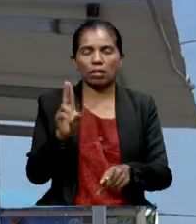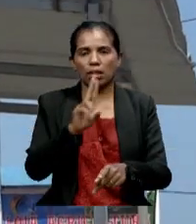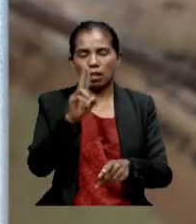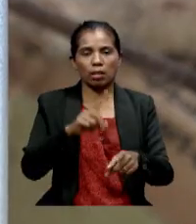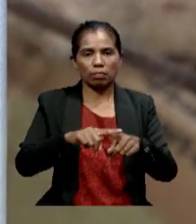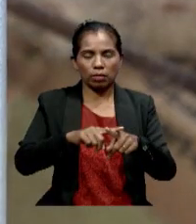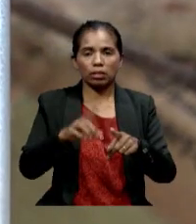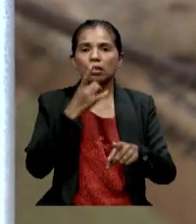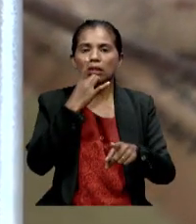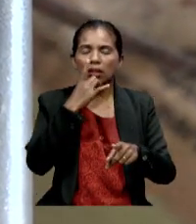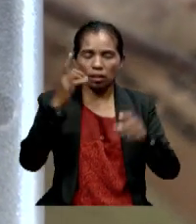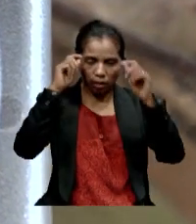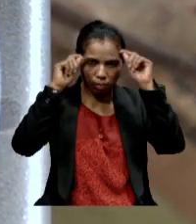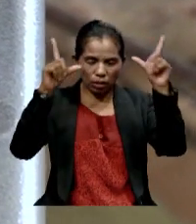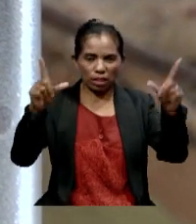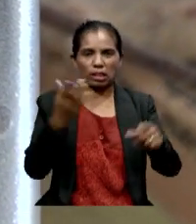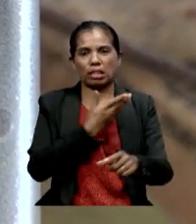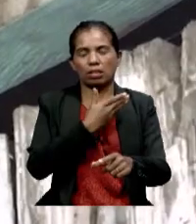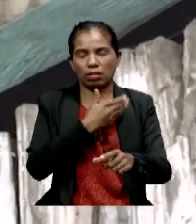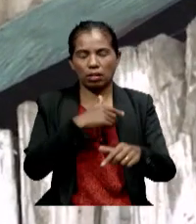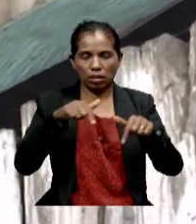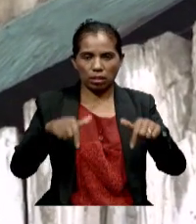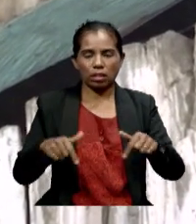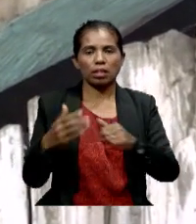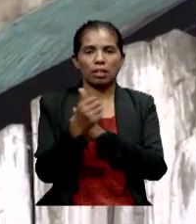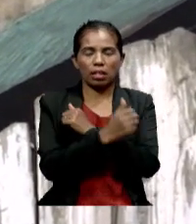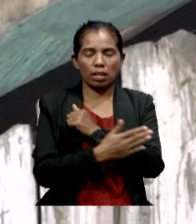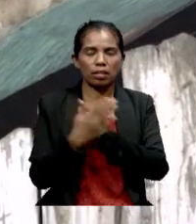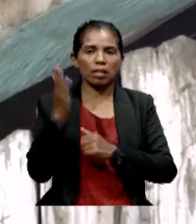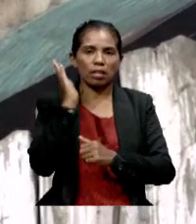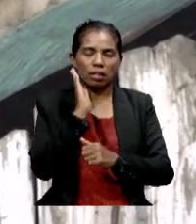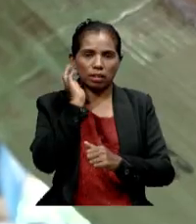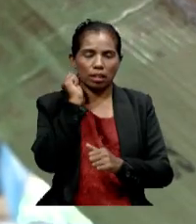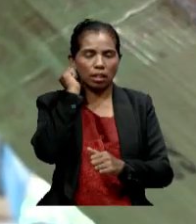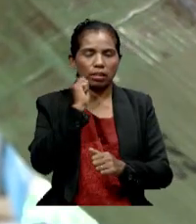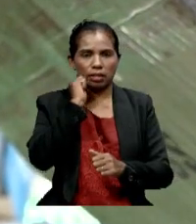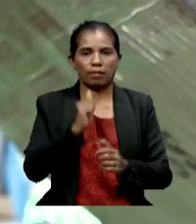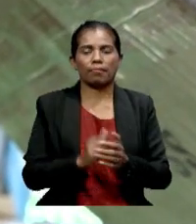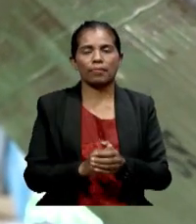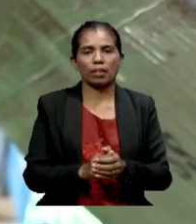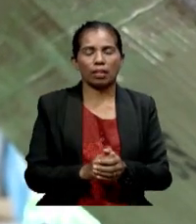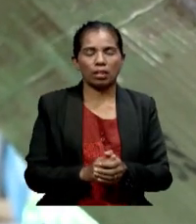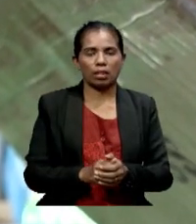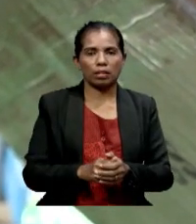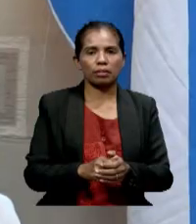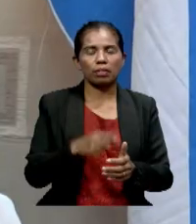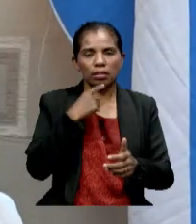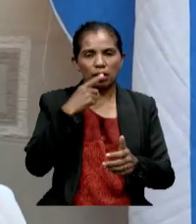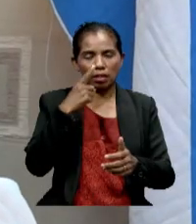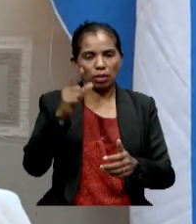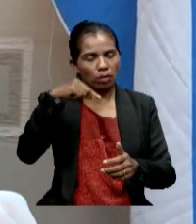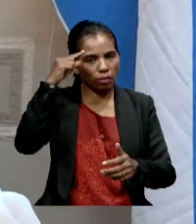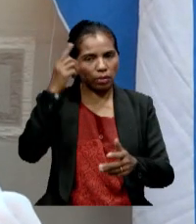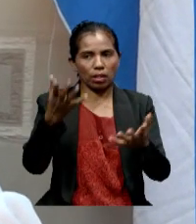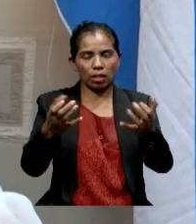eletricidade Timor-Leste niang nebe caro leu e Ásia Pacífico. Tuirka Lohan, governo aplica tarifa eletricidade caro, tamba